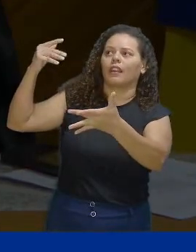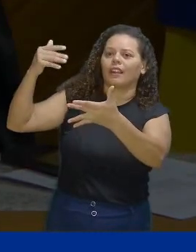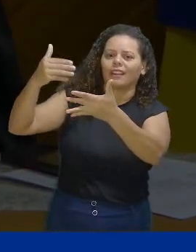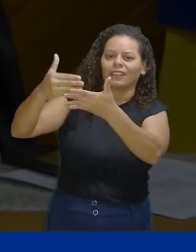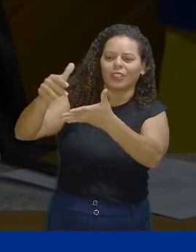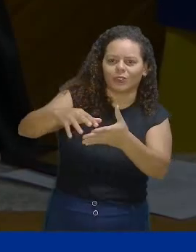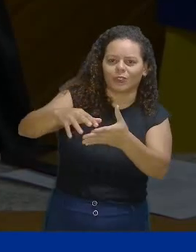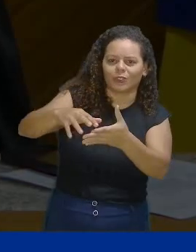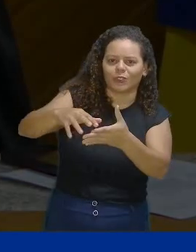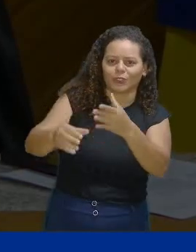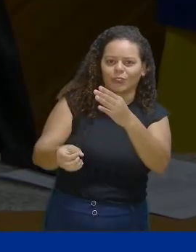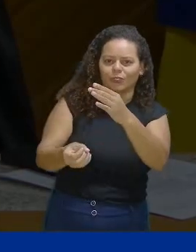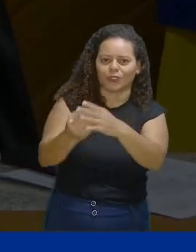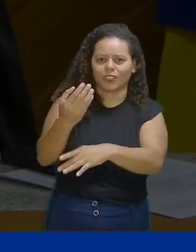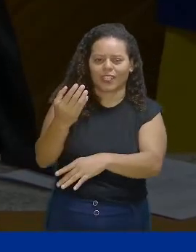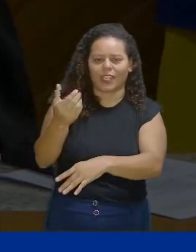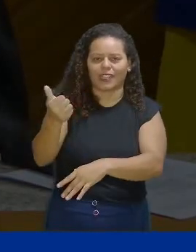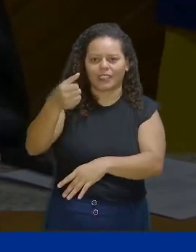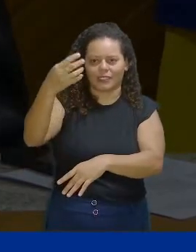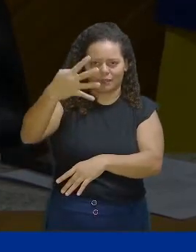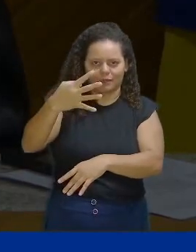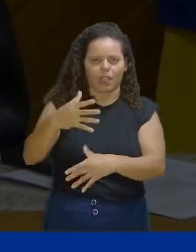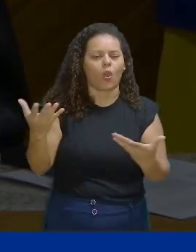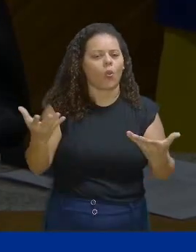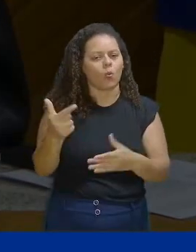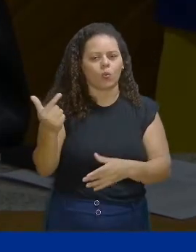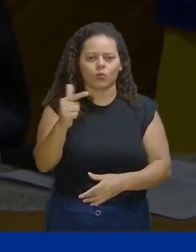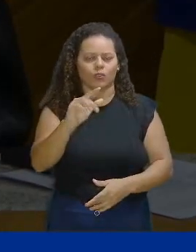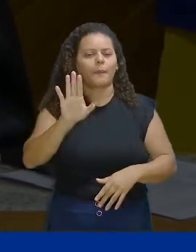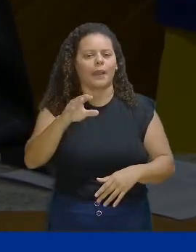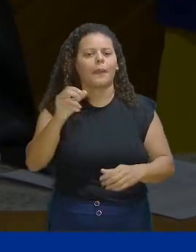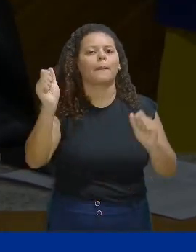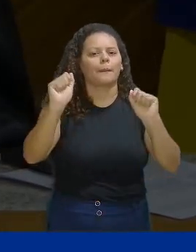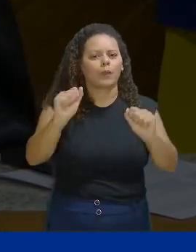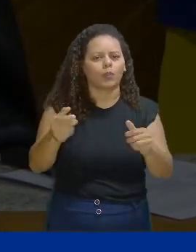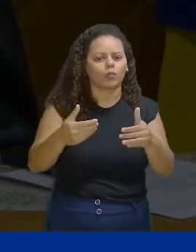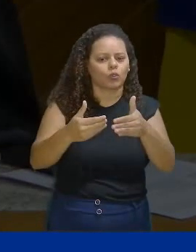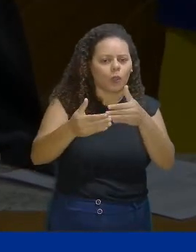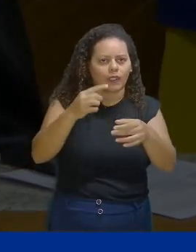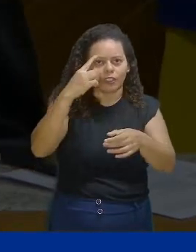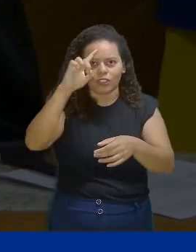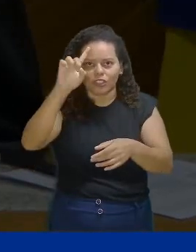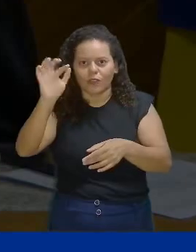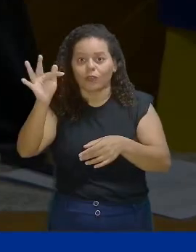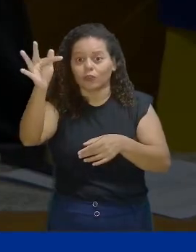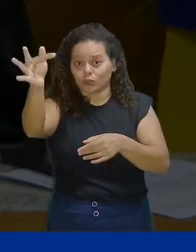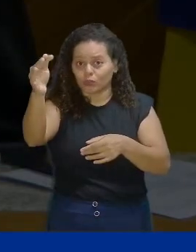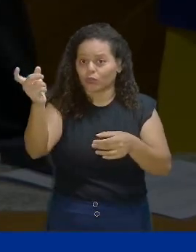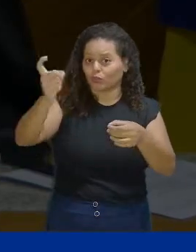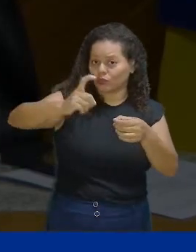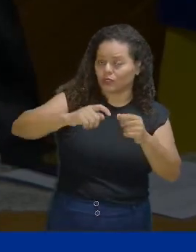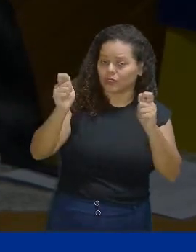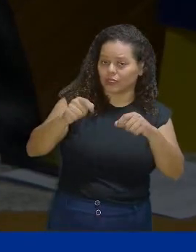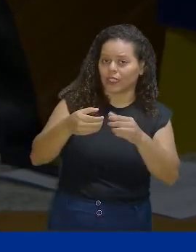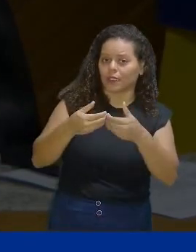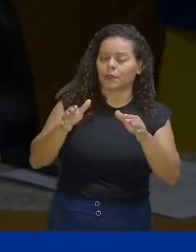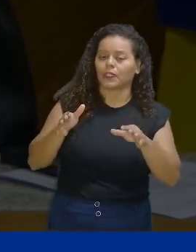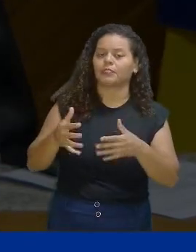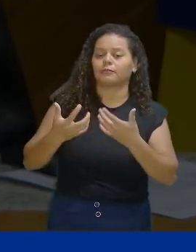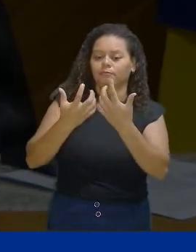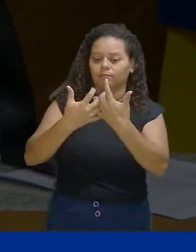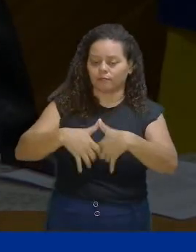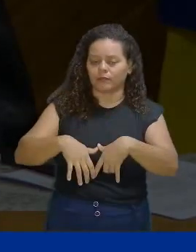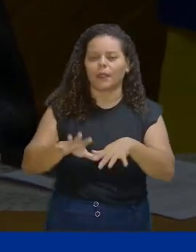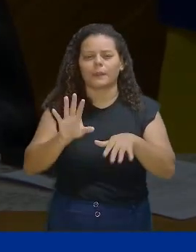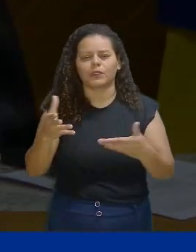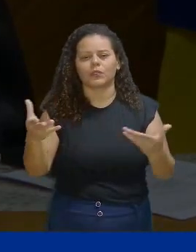zona eleitoral que hoje não existe, mas pode voltar a qualquer momento. Então, há assim, uma conversa muito